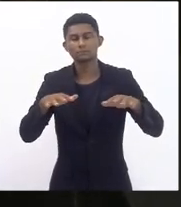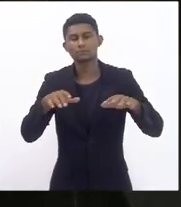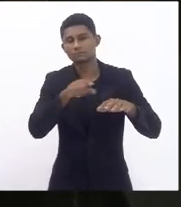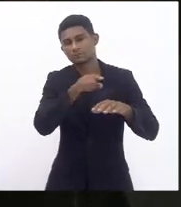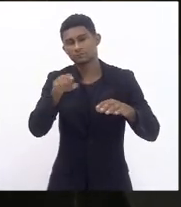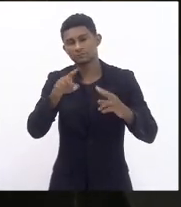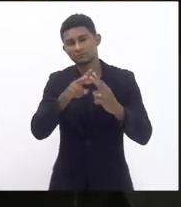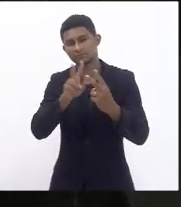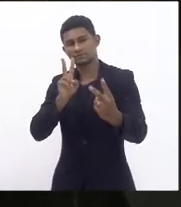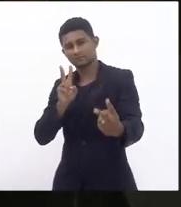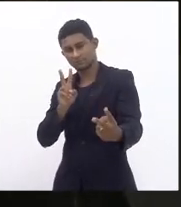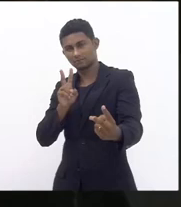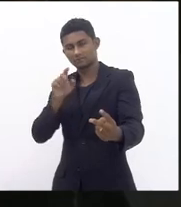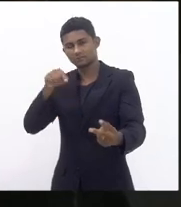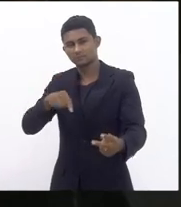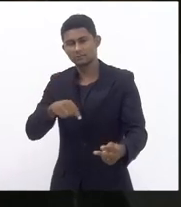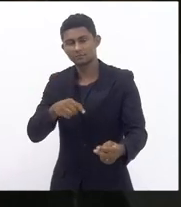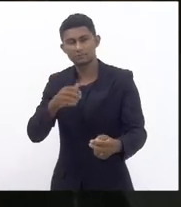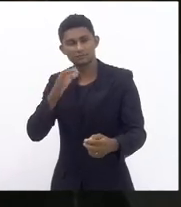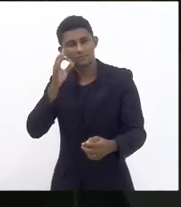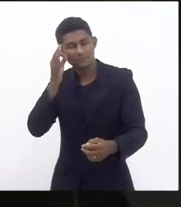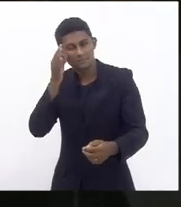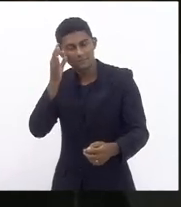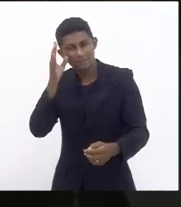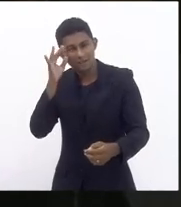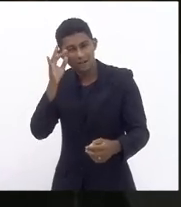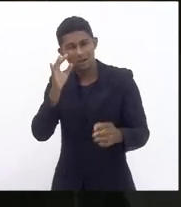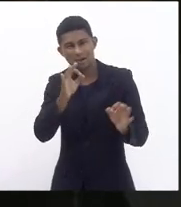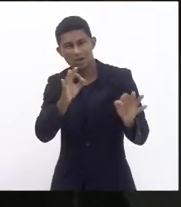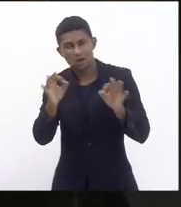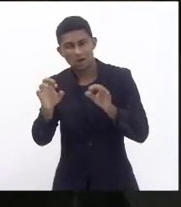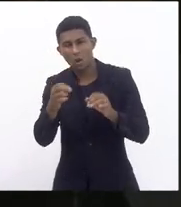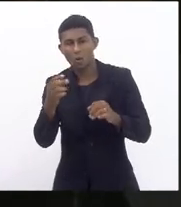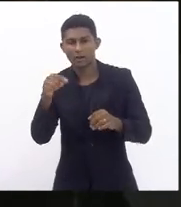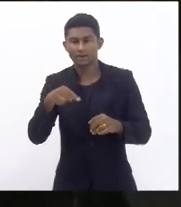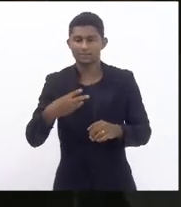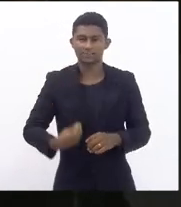remota ou no modo presencial,